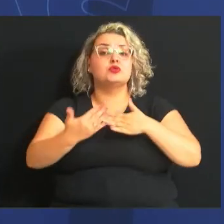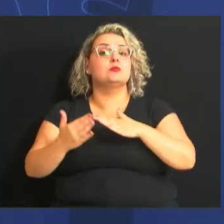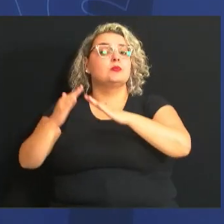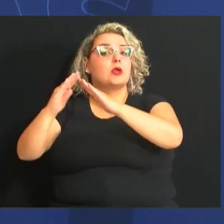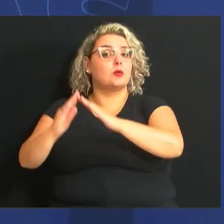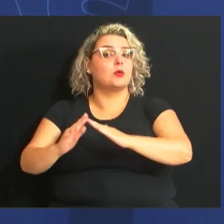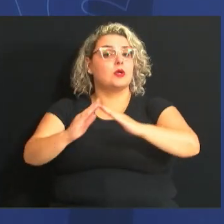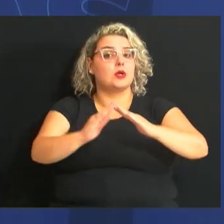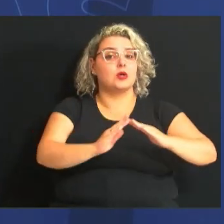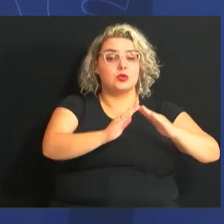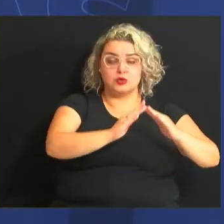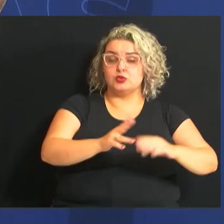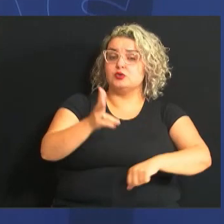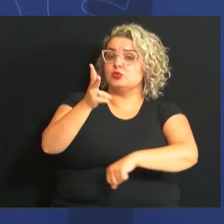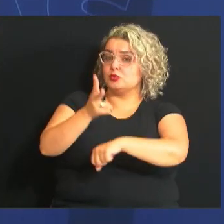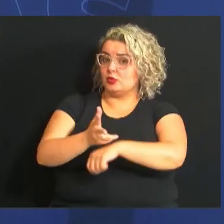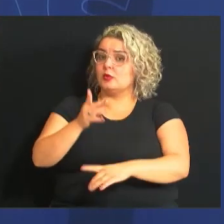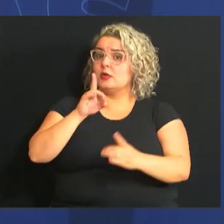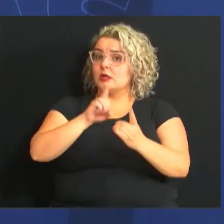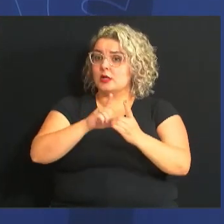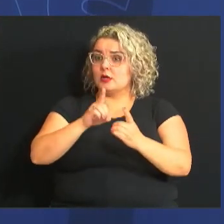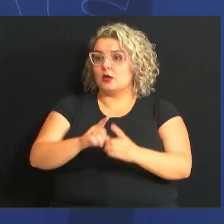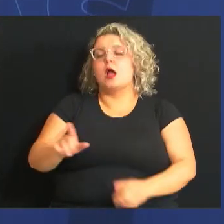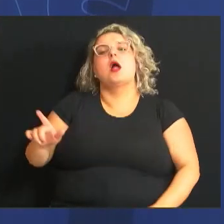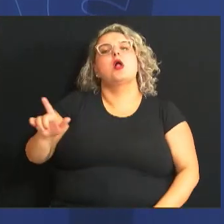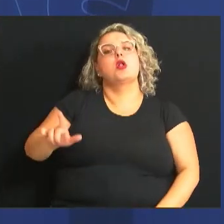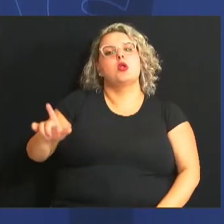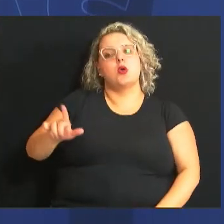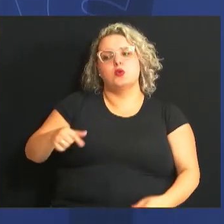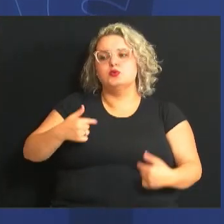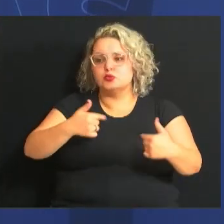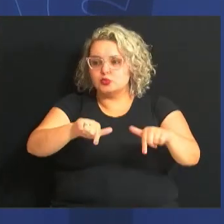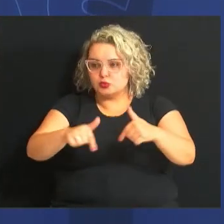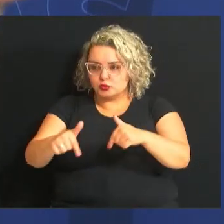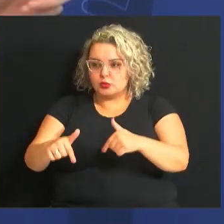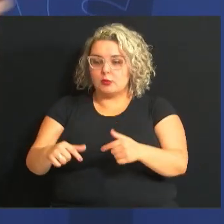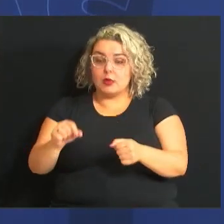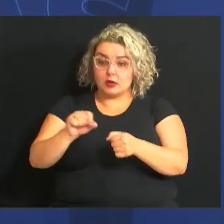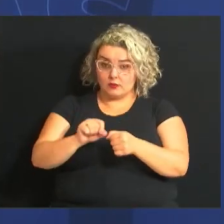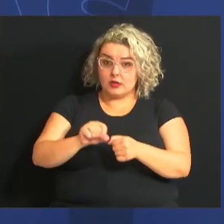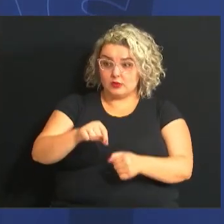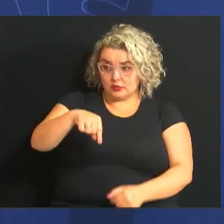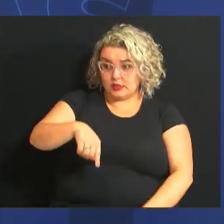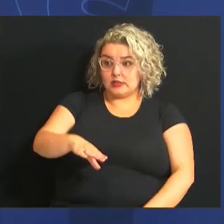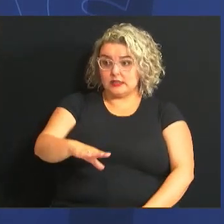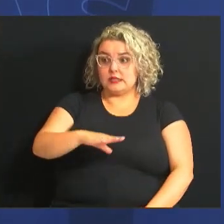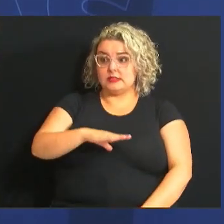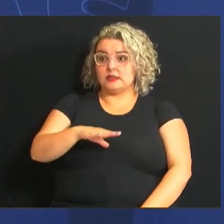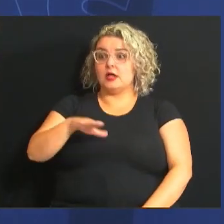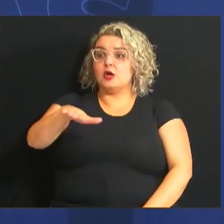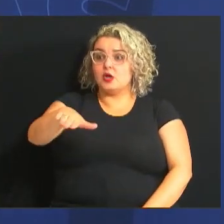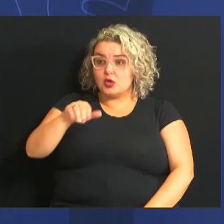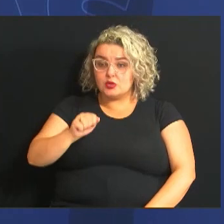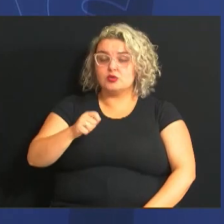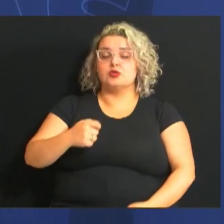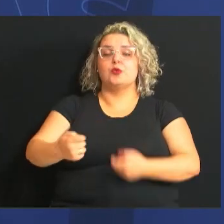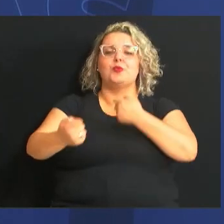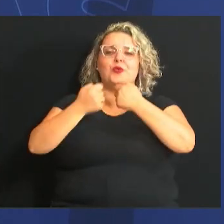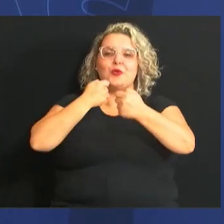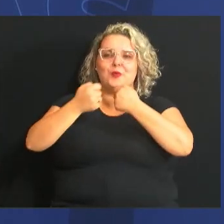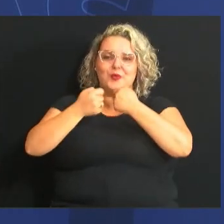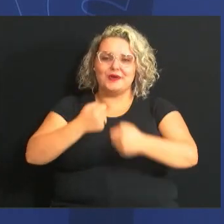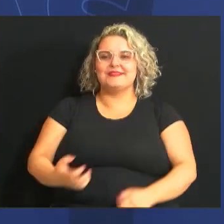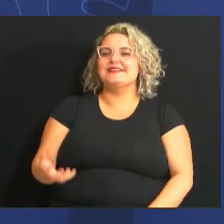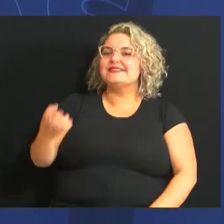foram atendidas e, claro, o trabalho que é realizado aqui na cidade, eu aciono nosso repórter André Aranha, que está